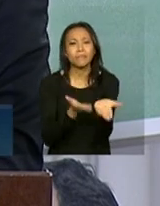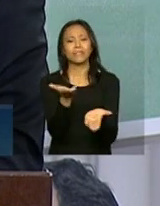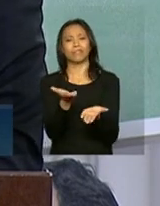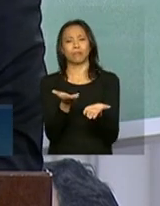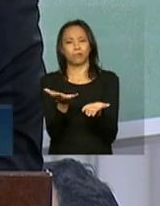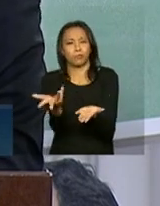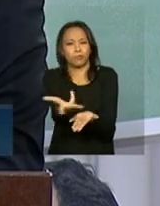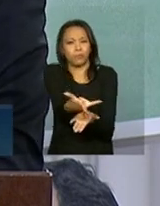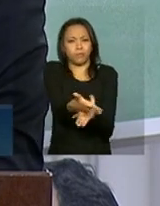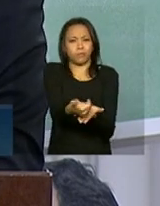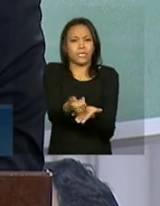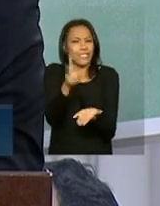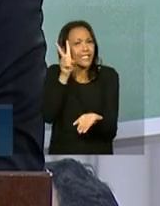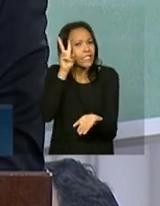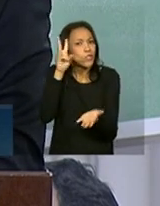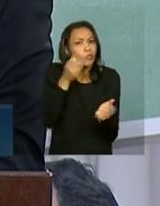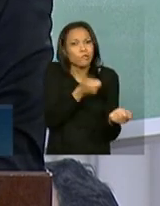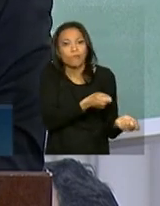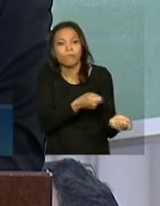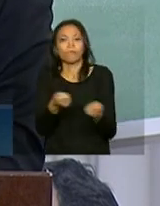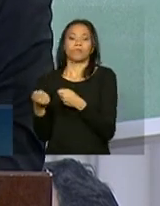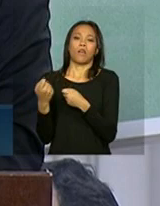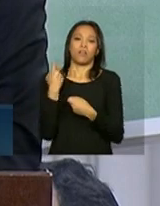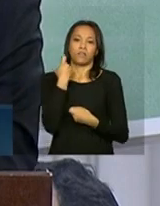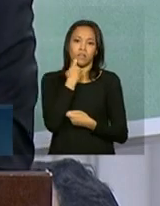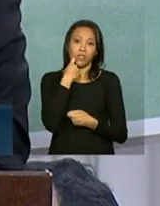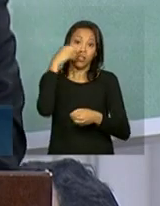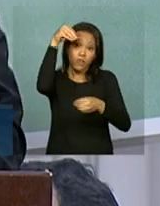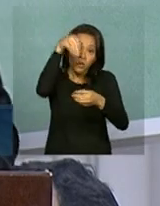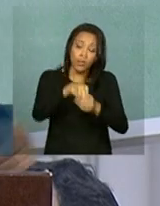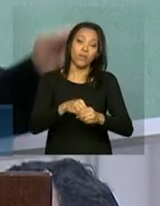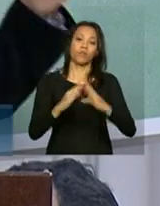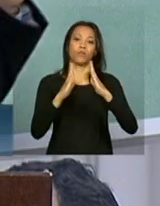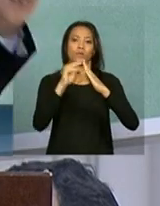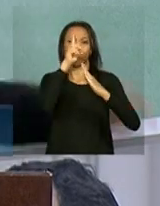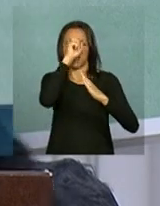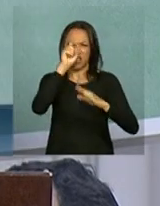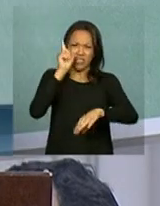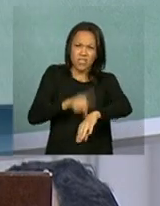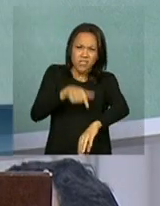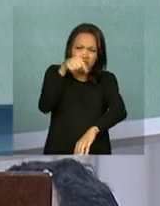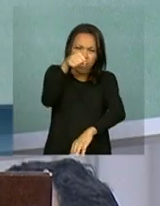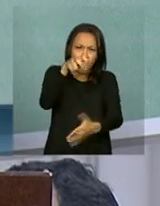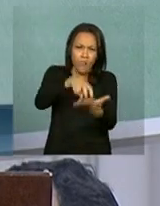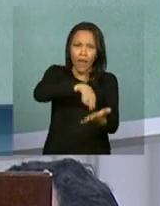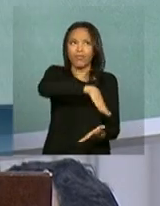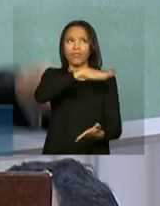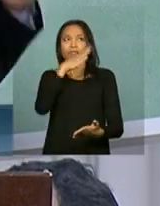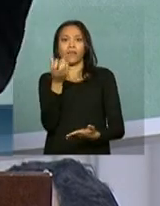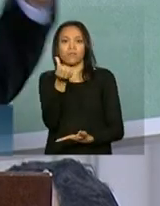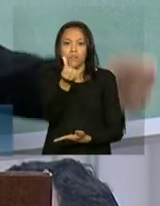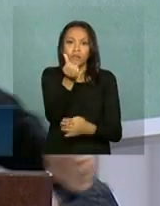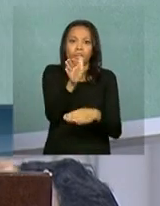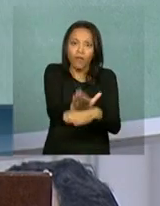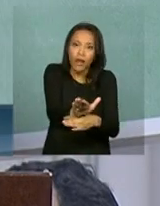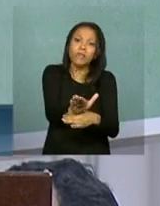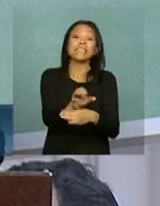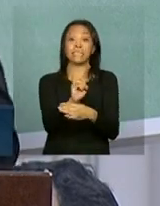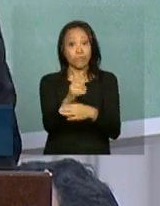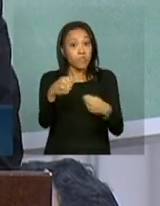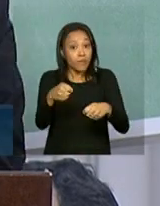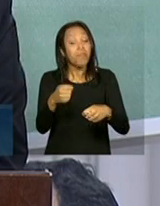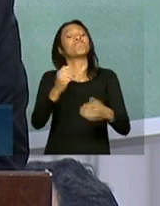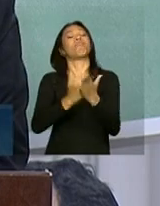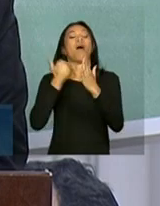de estar lá de segunda a sexta-feira na unidade de saúde, das 7 da manhã até as 6 da tarde, e se precisar ficar mais